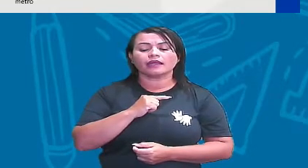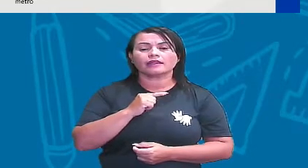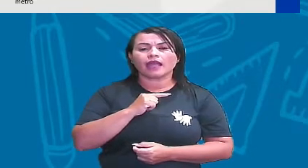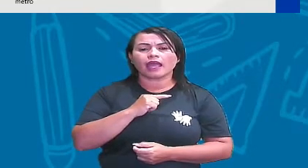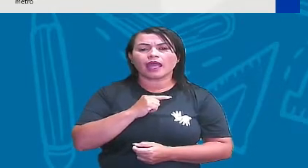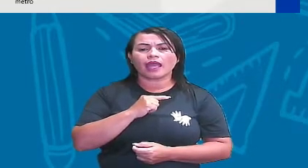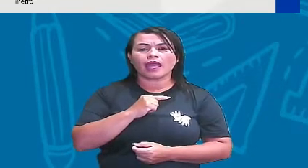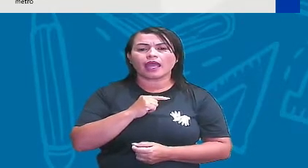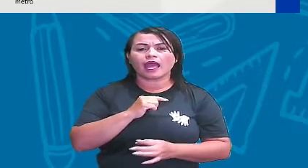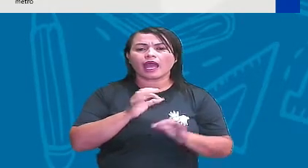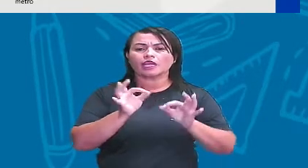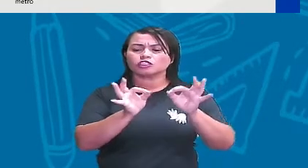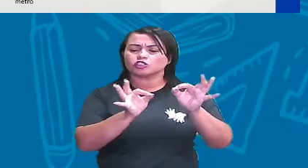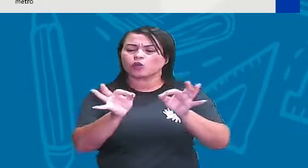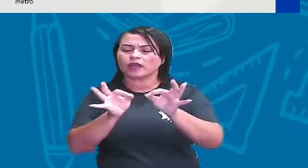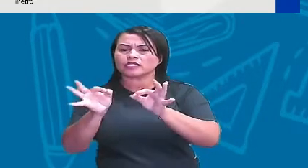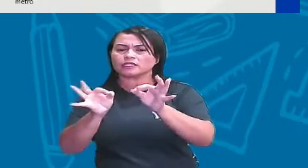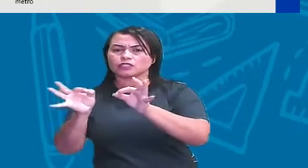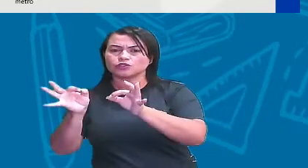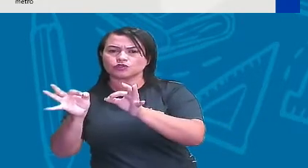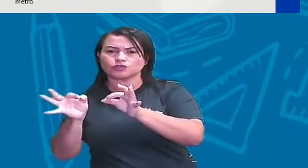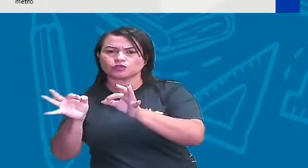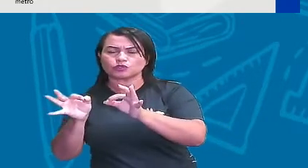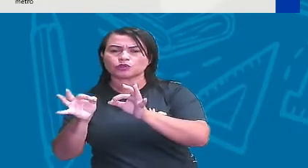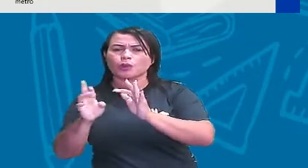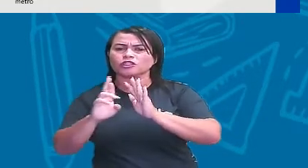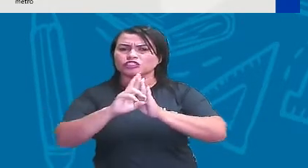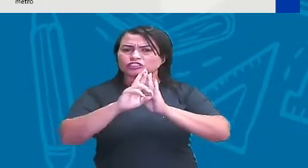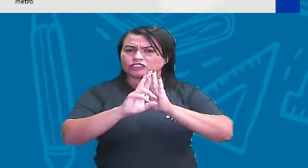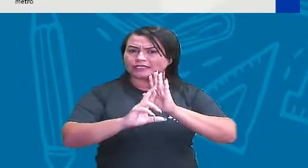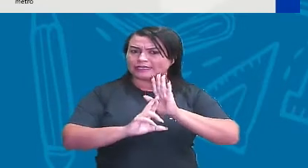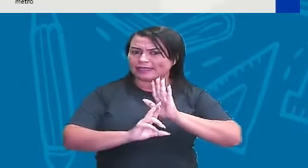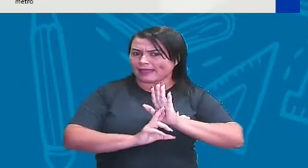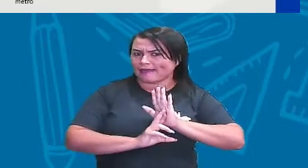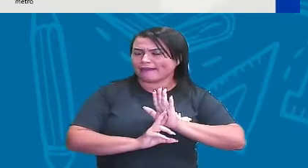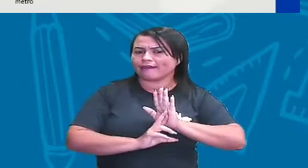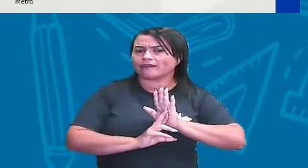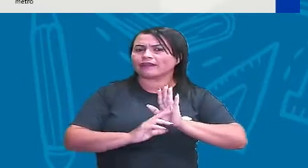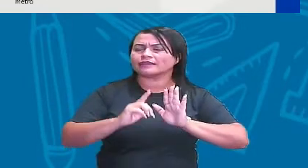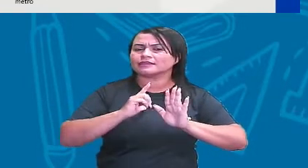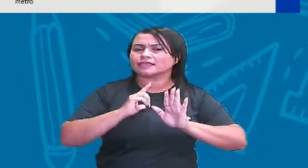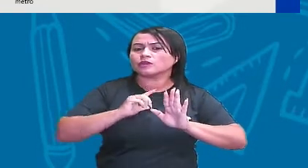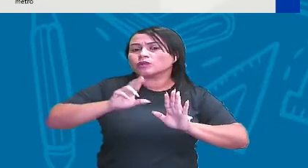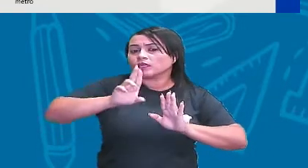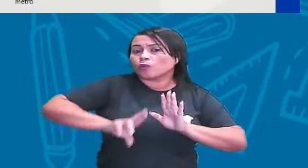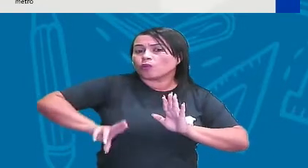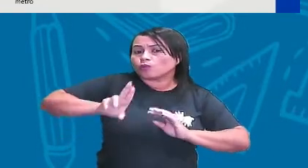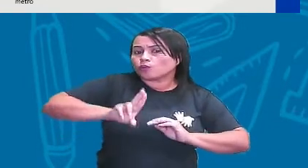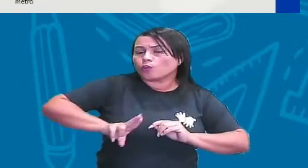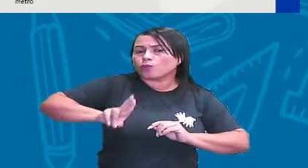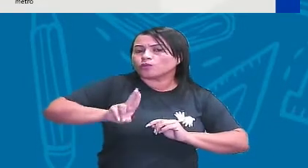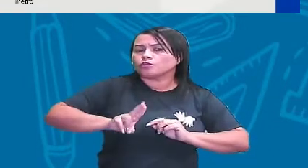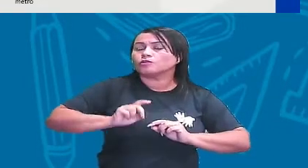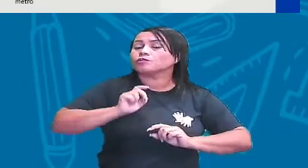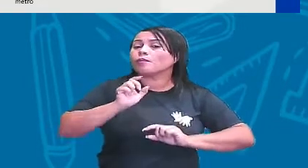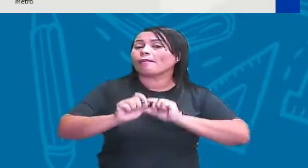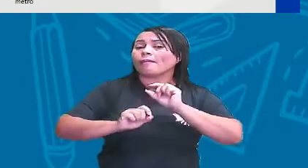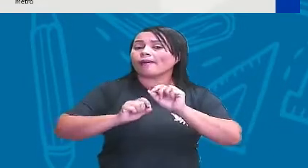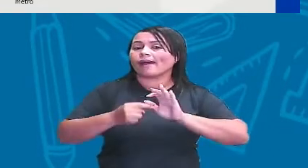as unidades padrões, né? As unidades padronizadas que eu utilizo